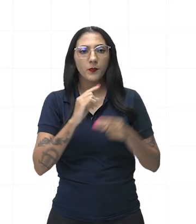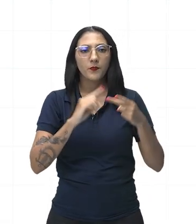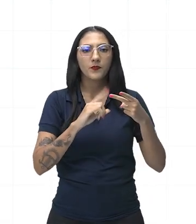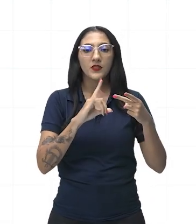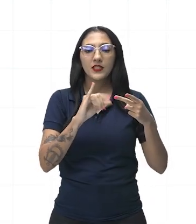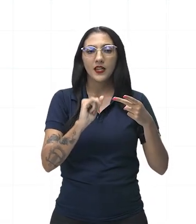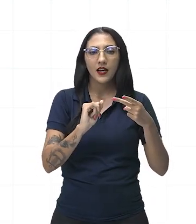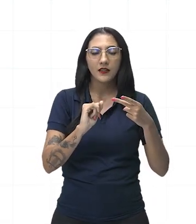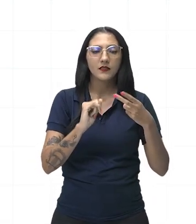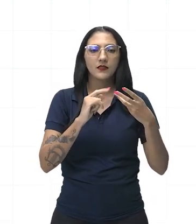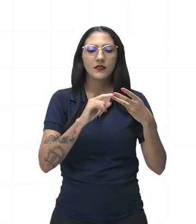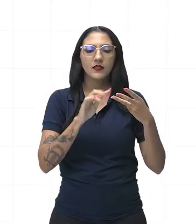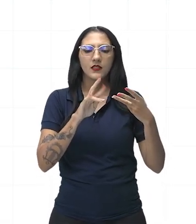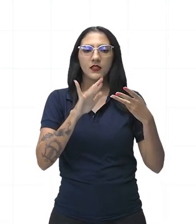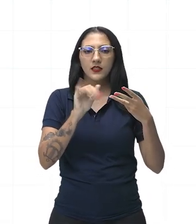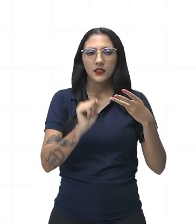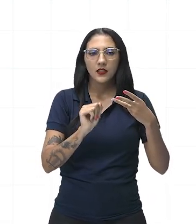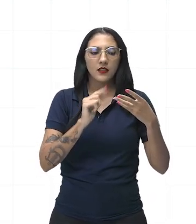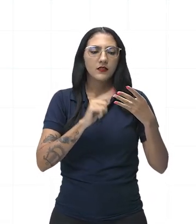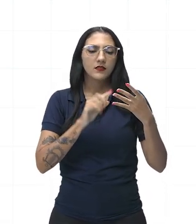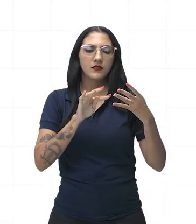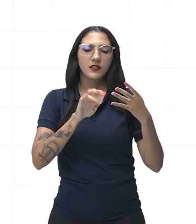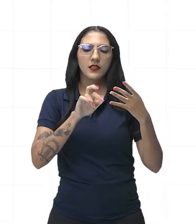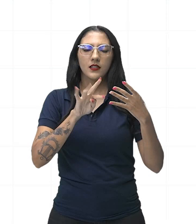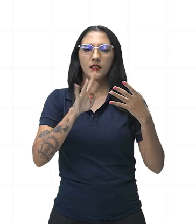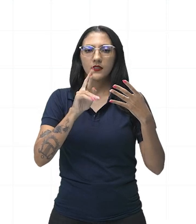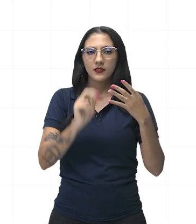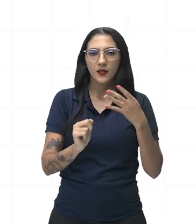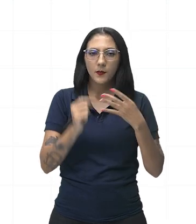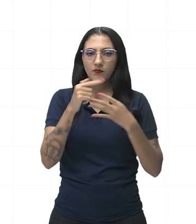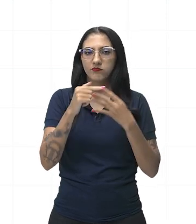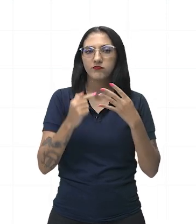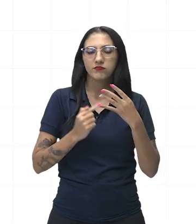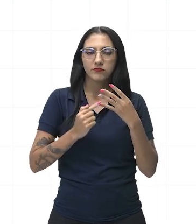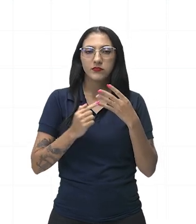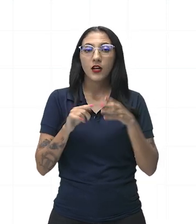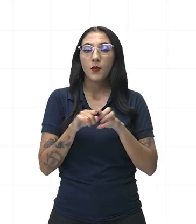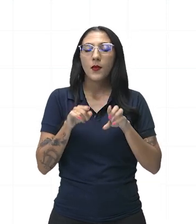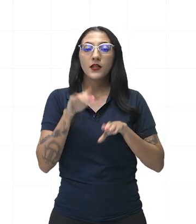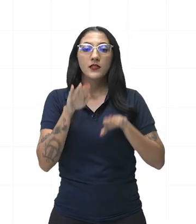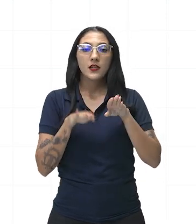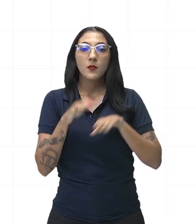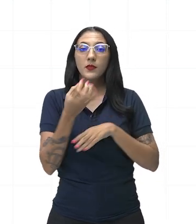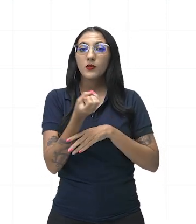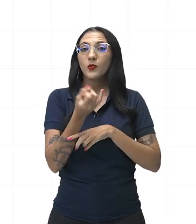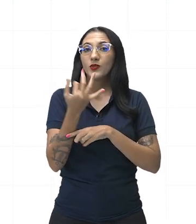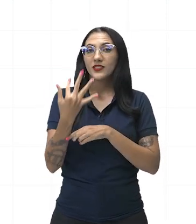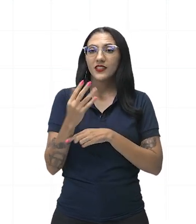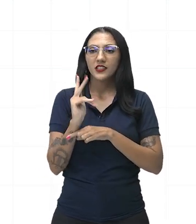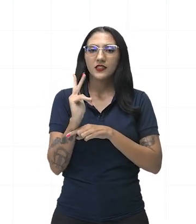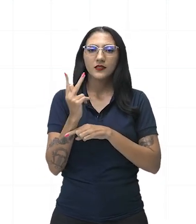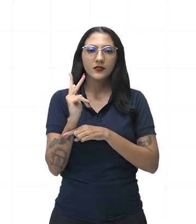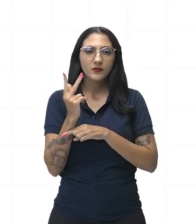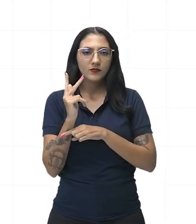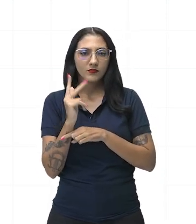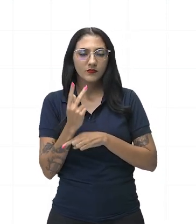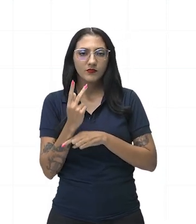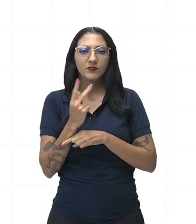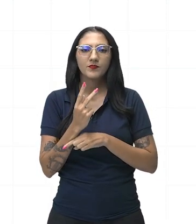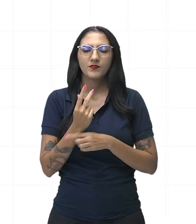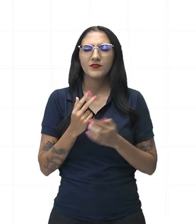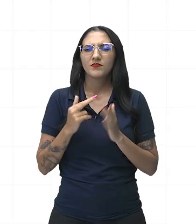diácido, triácido e tetraácido. E ele é classificado de acordo com o número de hidrogênios ionizáveis.